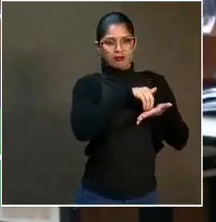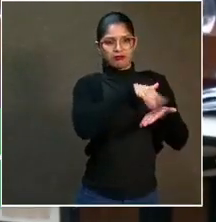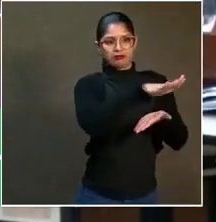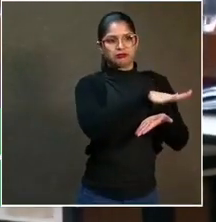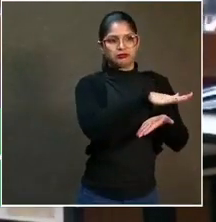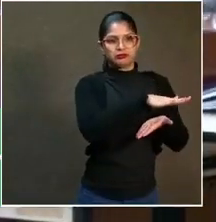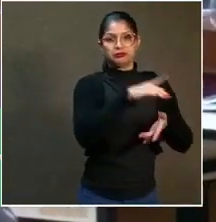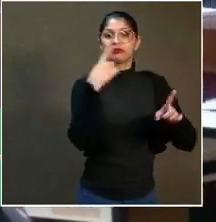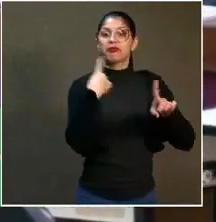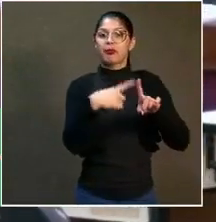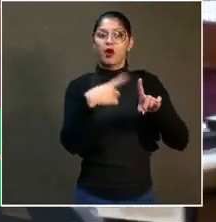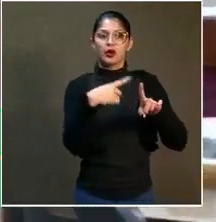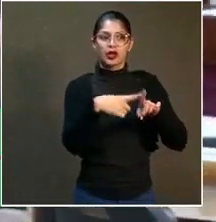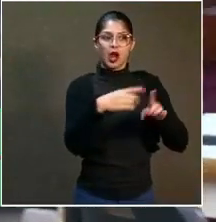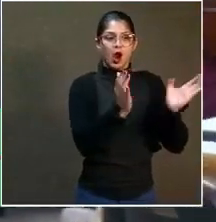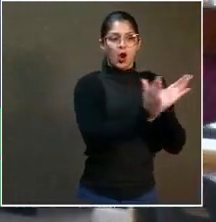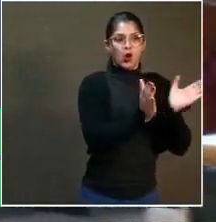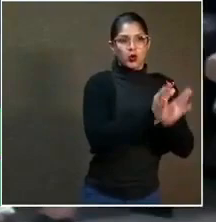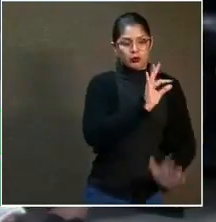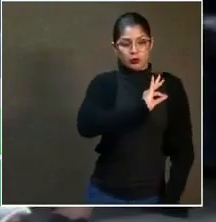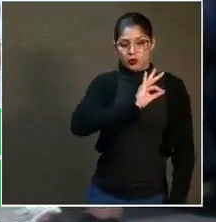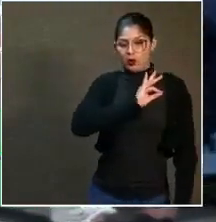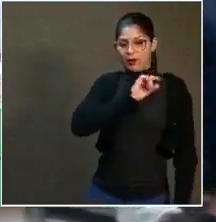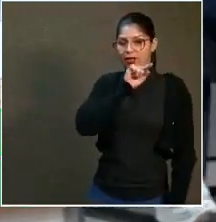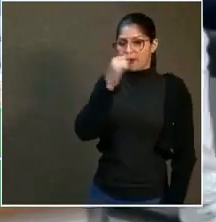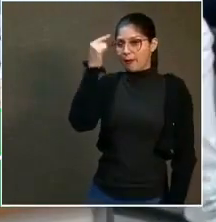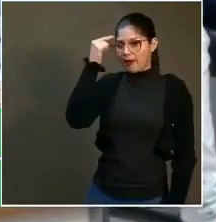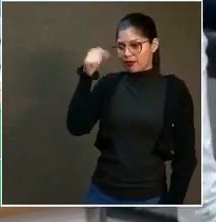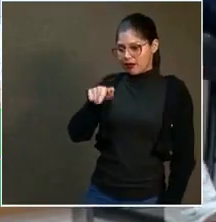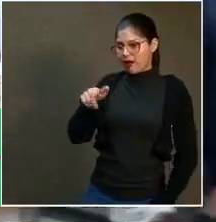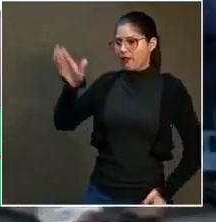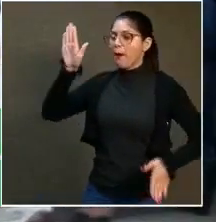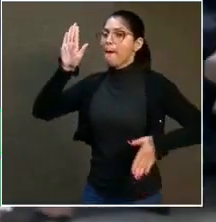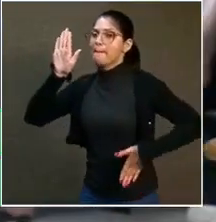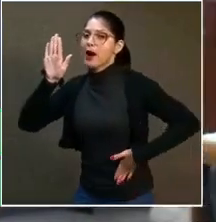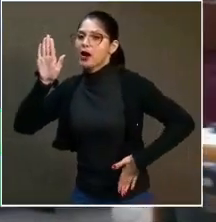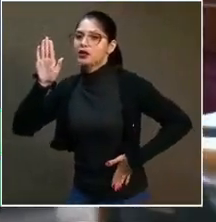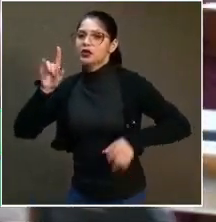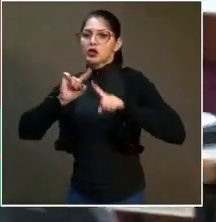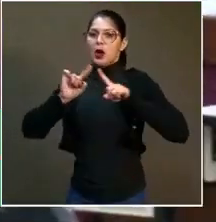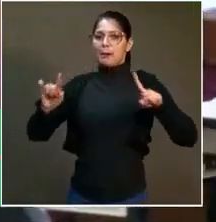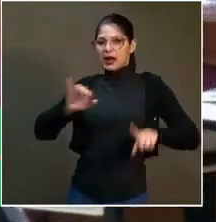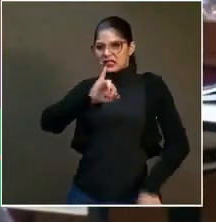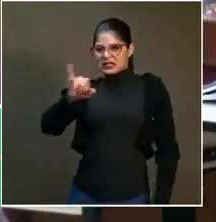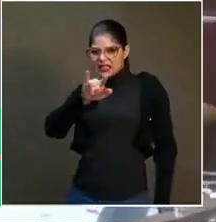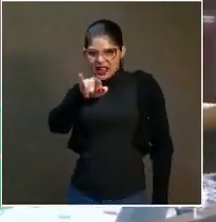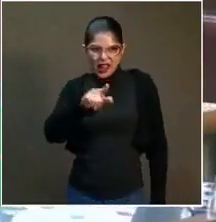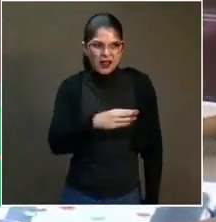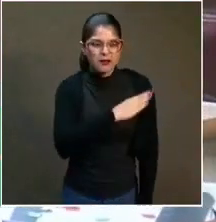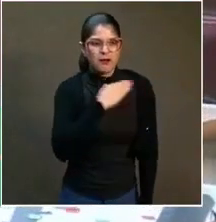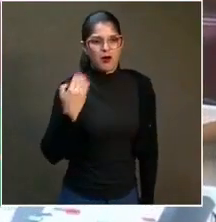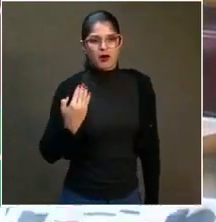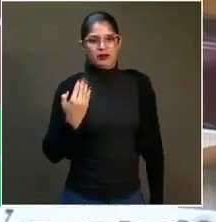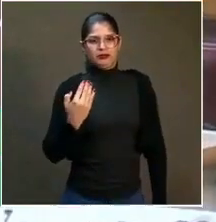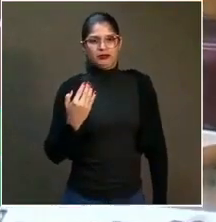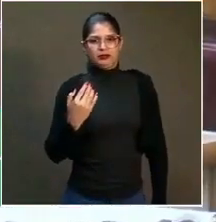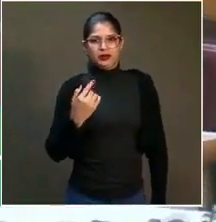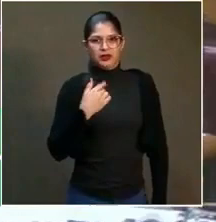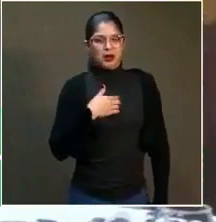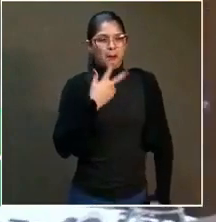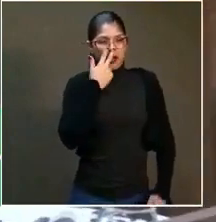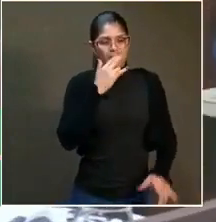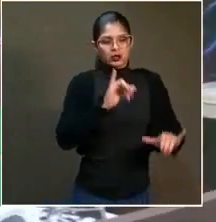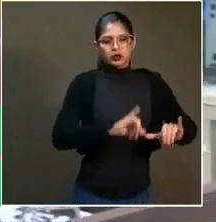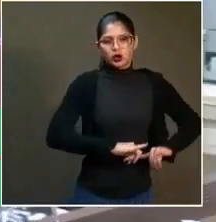comando ele é um bandido, o comando largou ele de mão. Mas quer ver o comando entrar em luto? Se ele tivesse dado o tiro que ele colocou a arma na